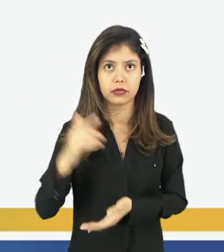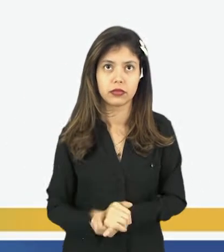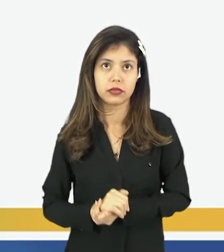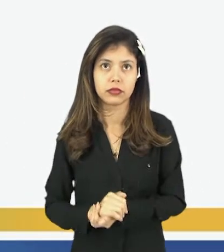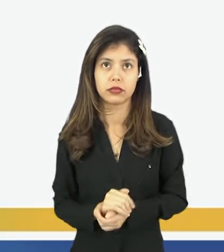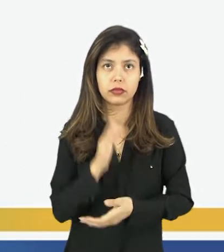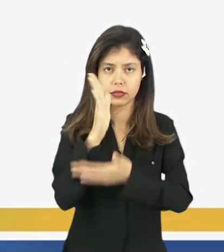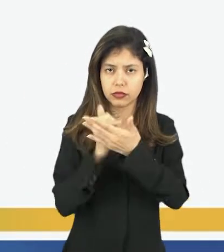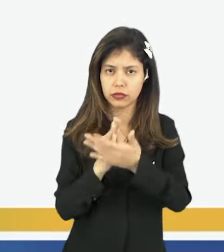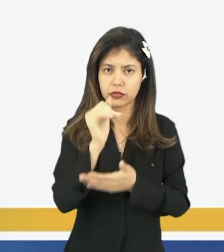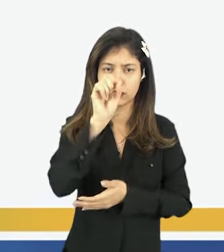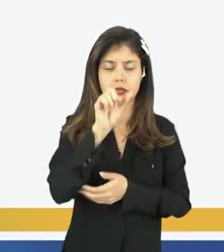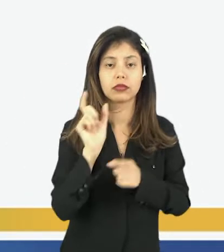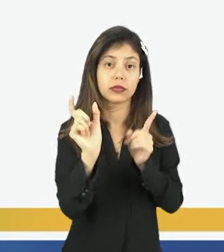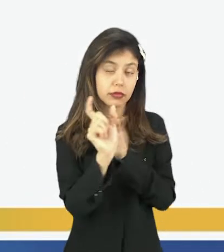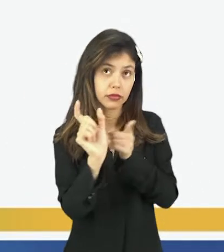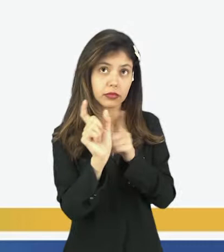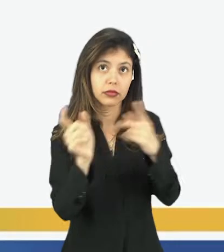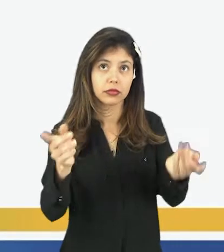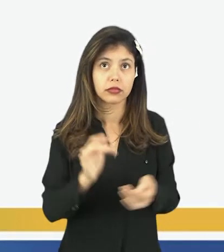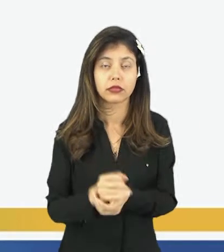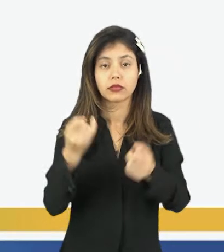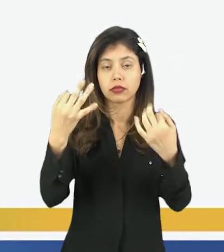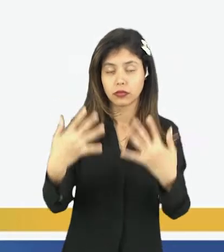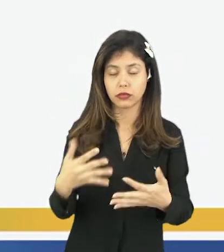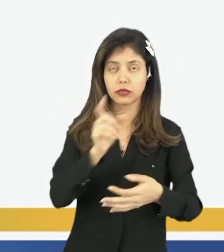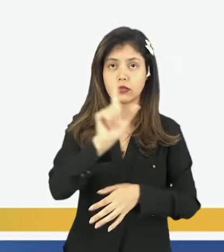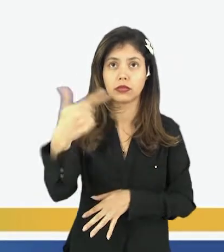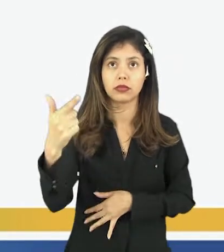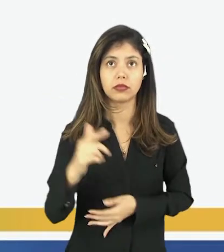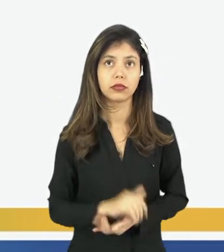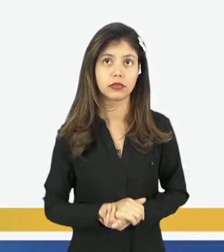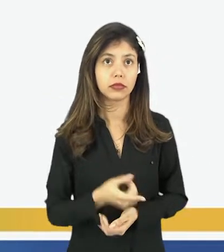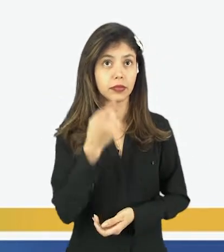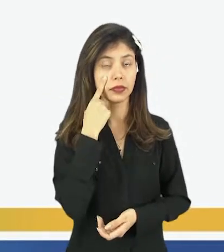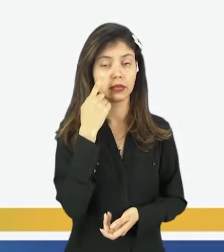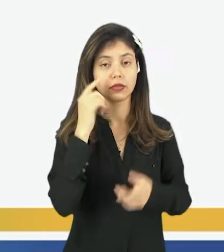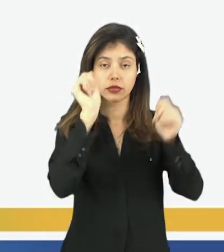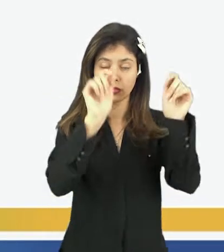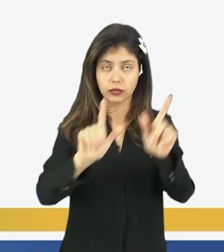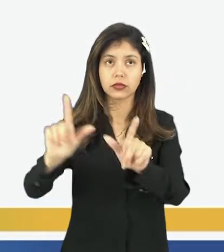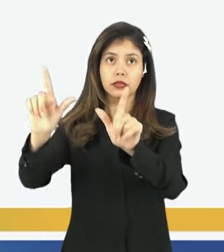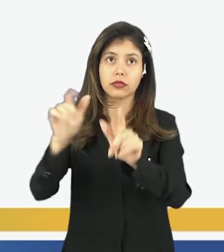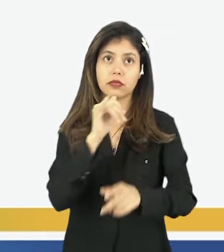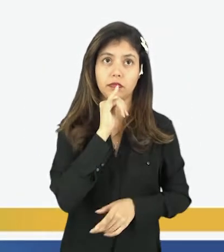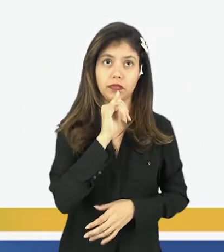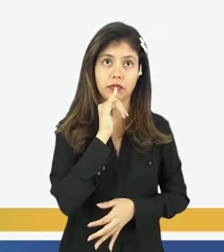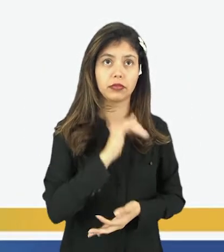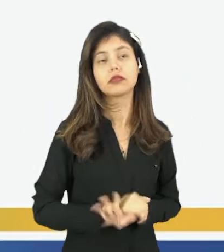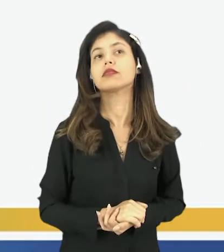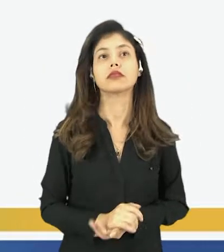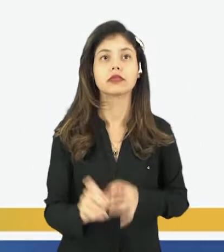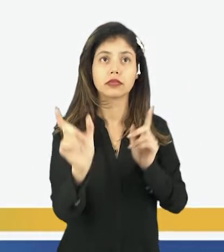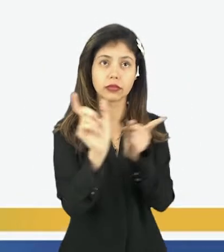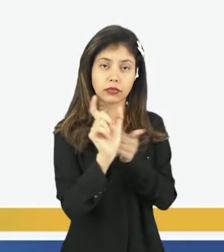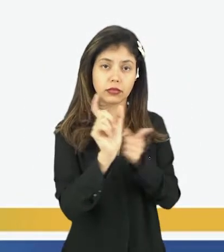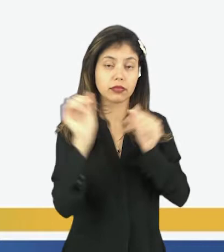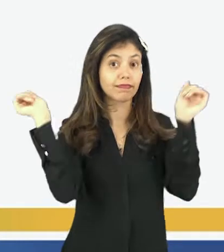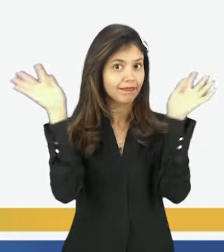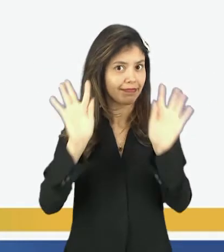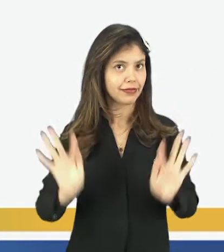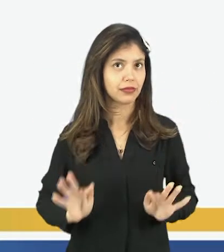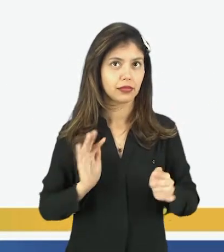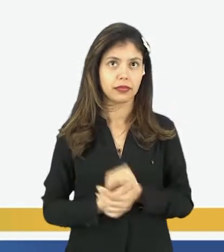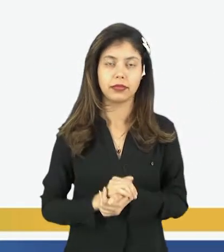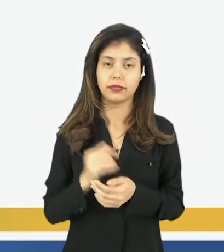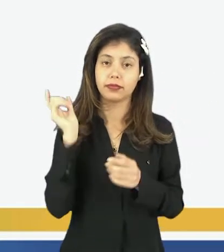A divisão silábica, a pronúncia e etc. Ou vamos observar esse exemplo aí, ó. A palavra feliz.